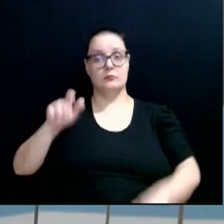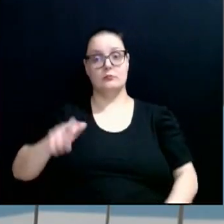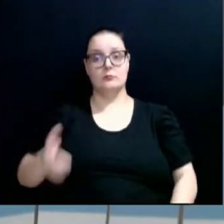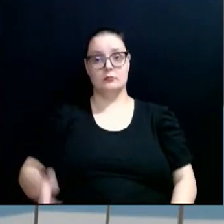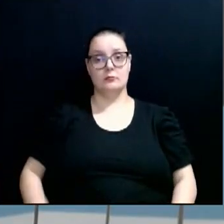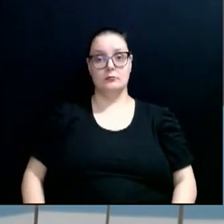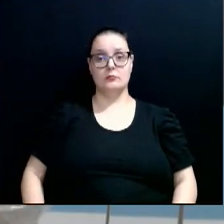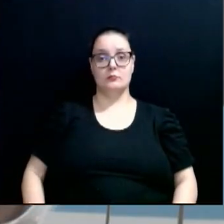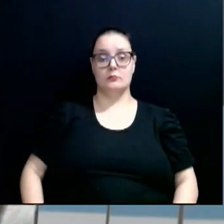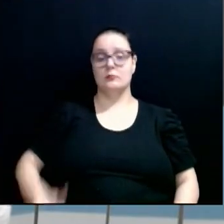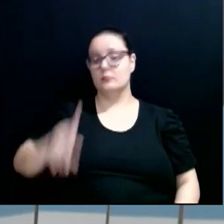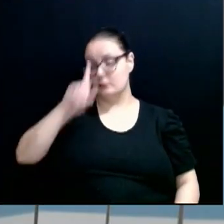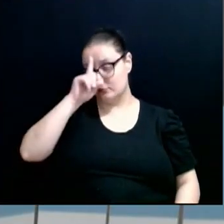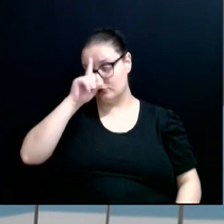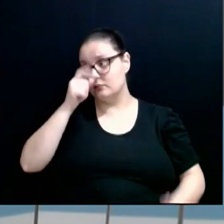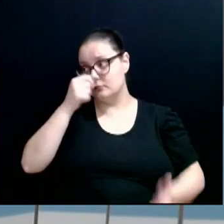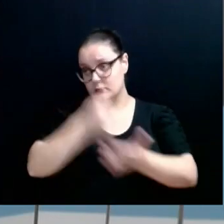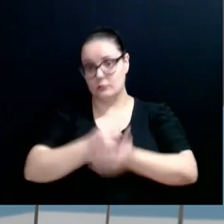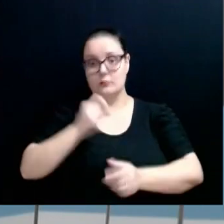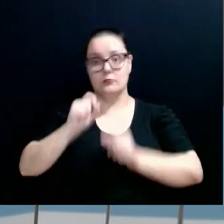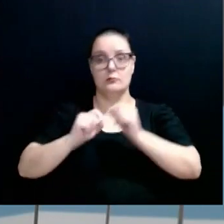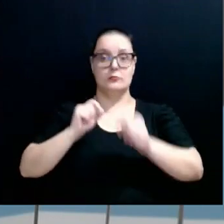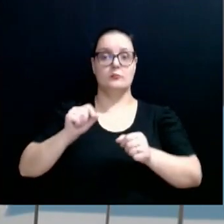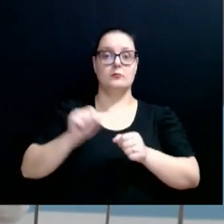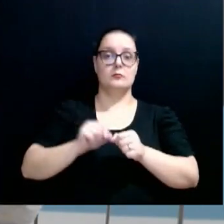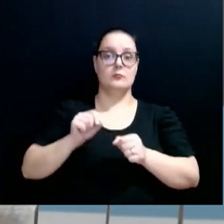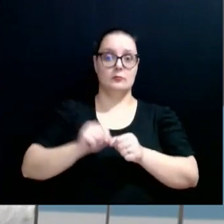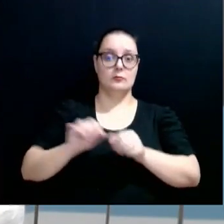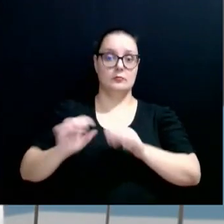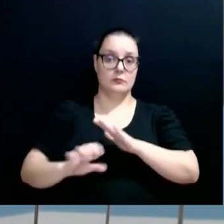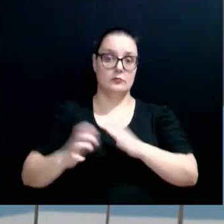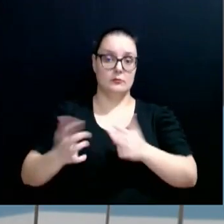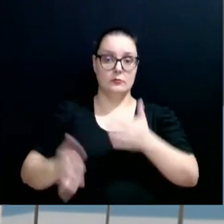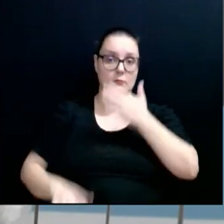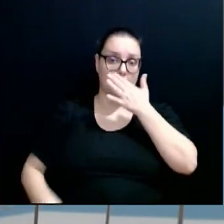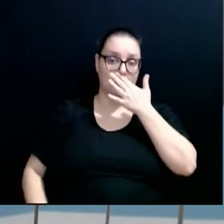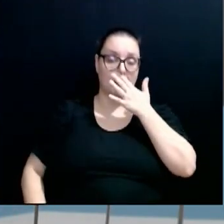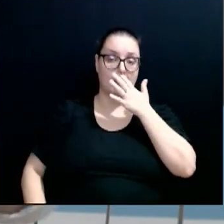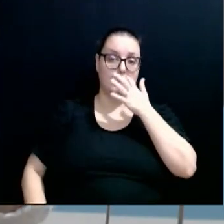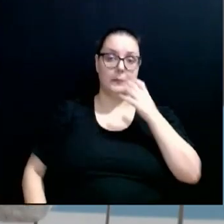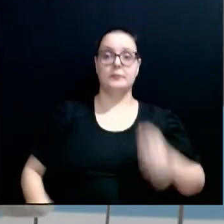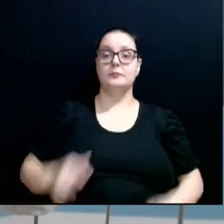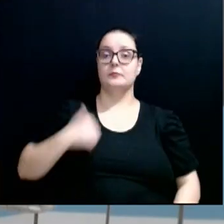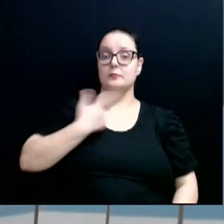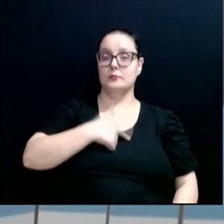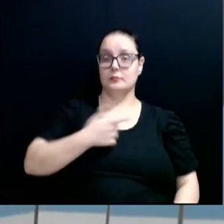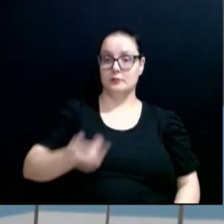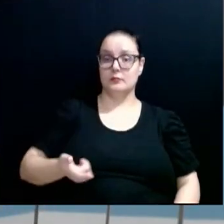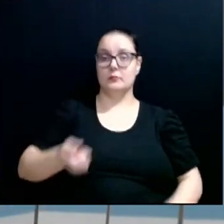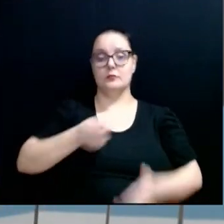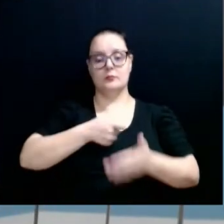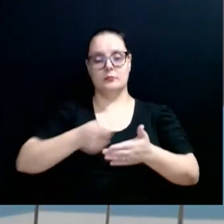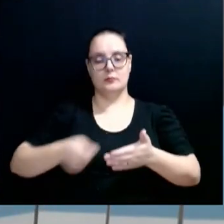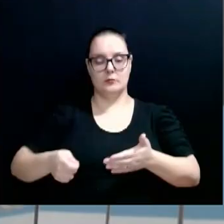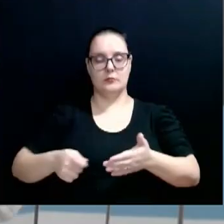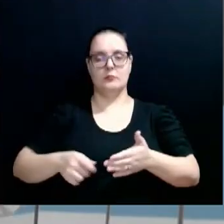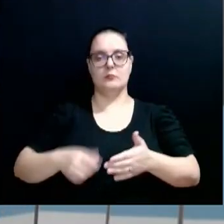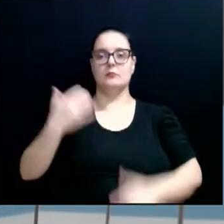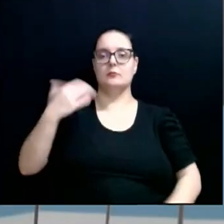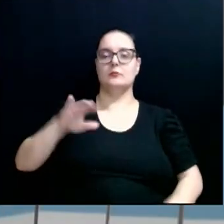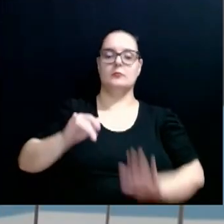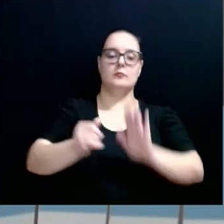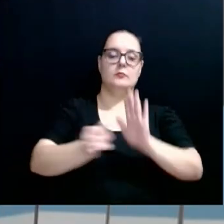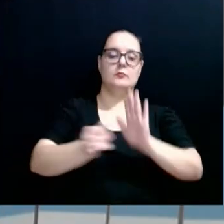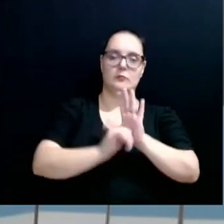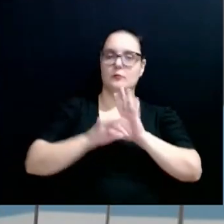determina o que vai ser feito na empresa, né? Então, assim, nós escrevemos e publicamos isso no edital, todas as regras que